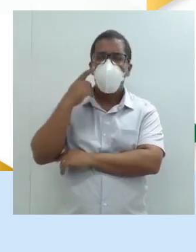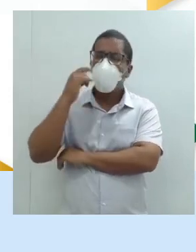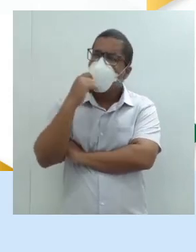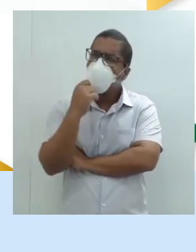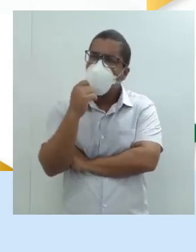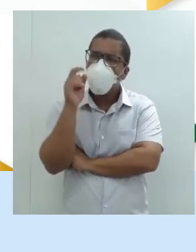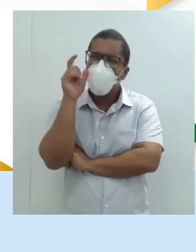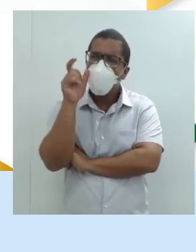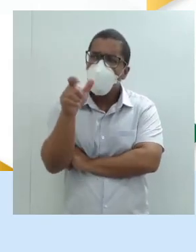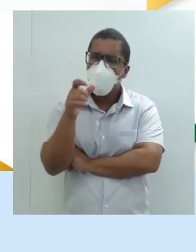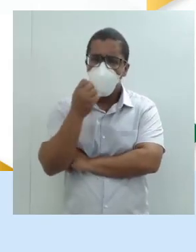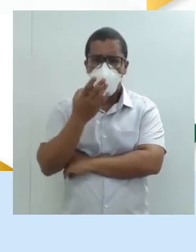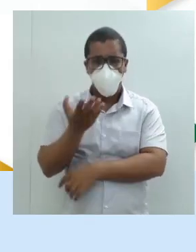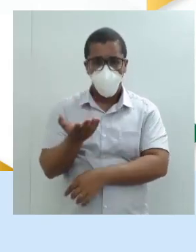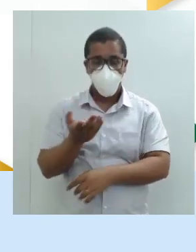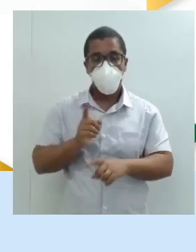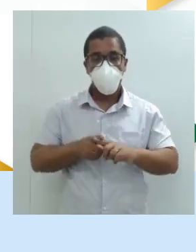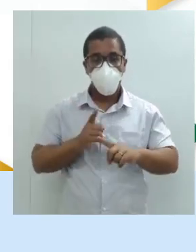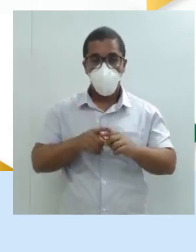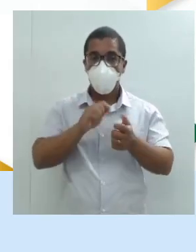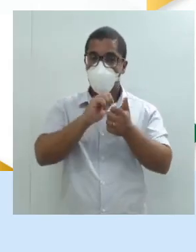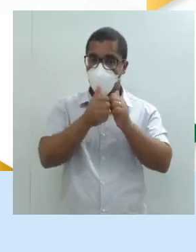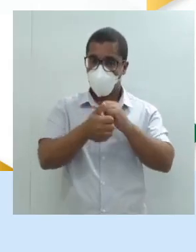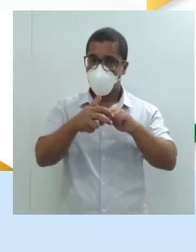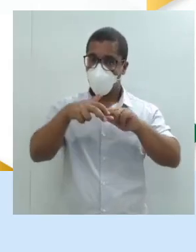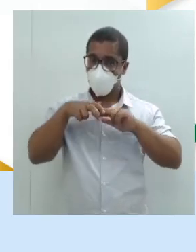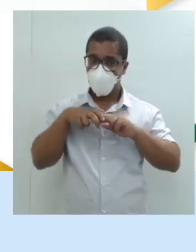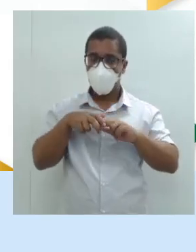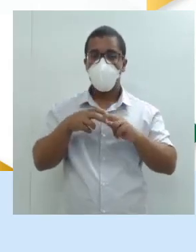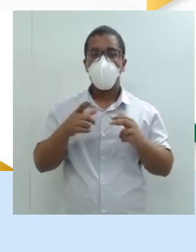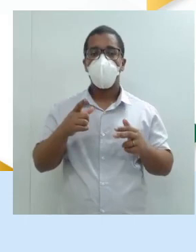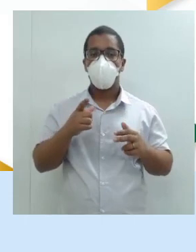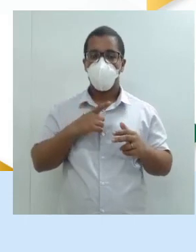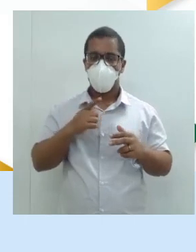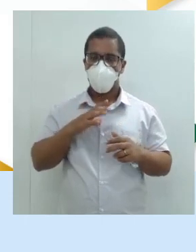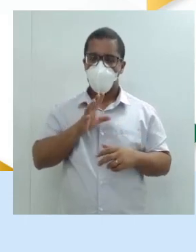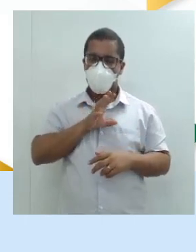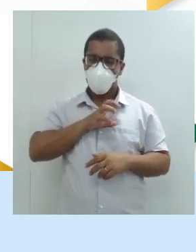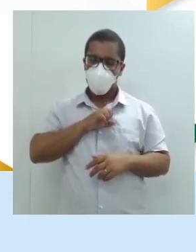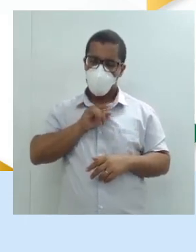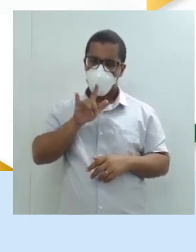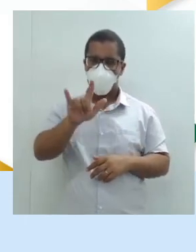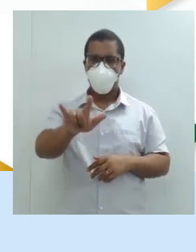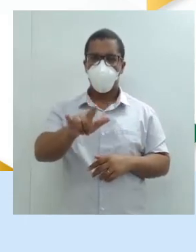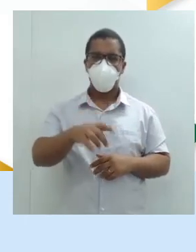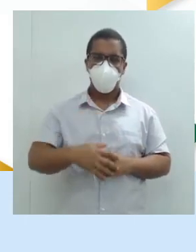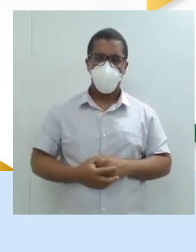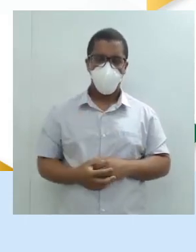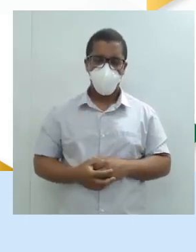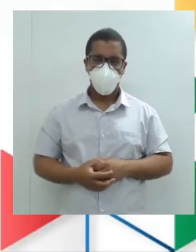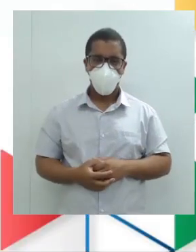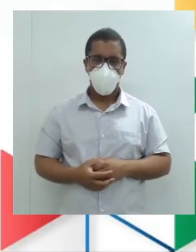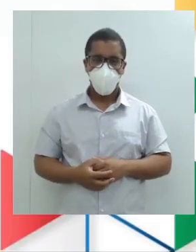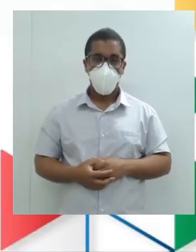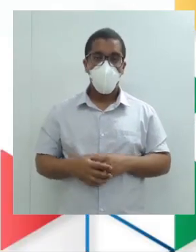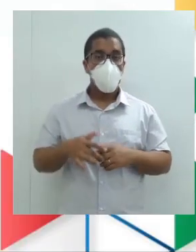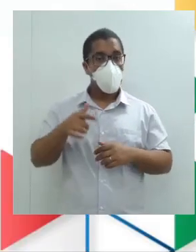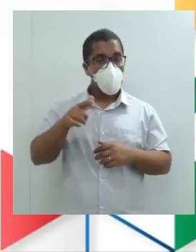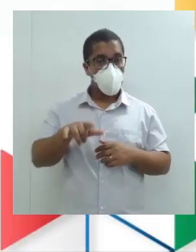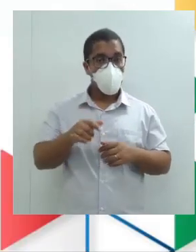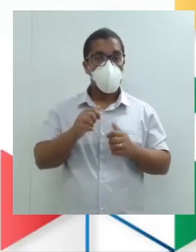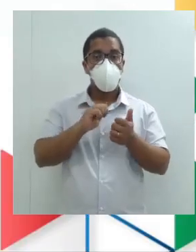prendendo na tela. E por isso que o esporte ele é tão apaixonante. E os esportes